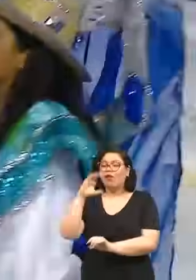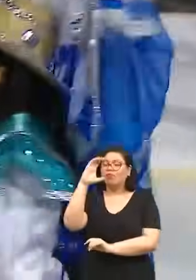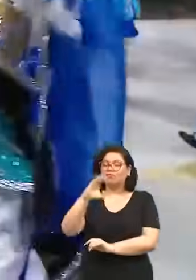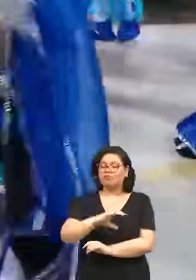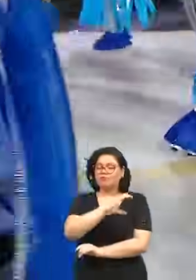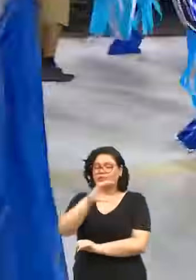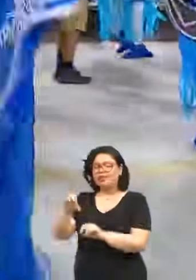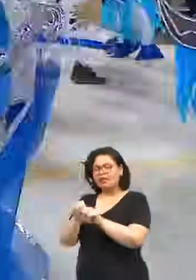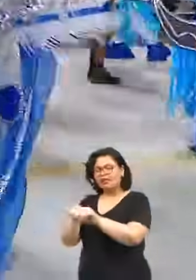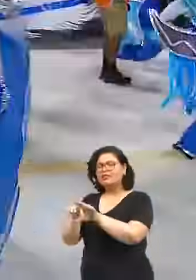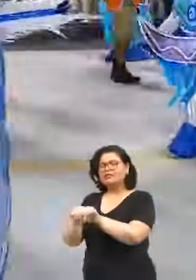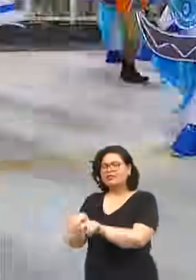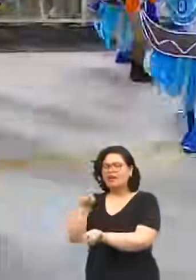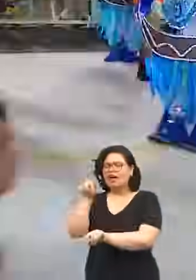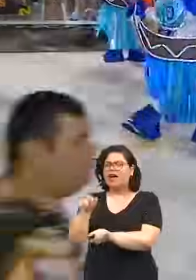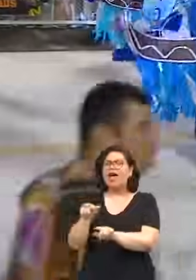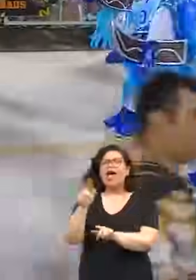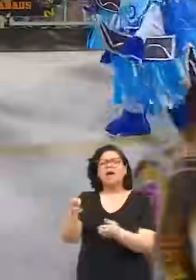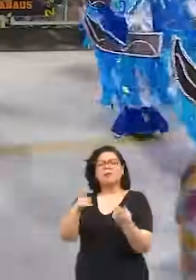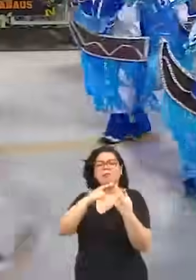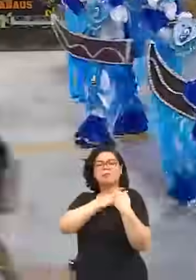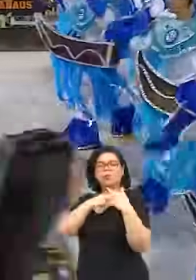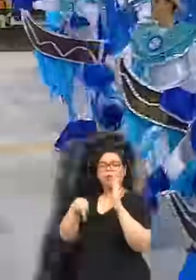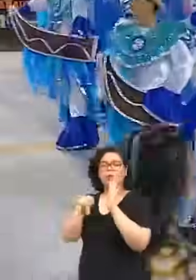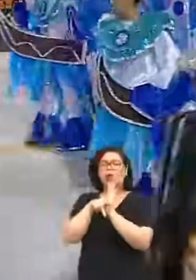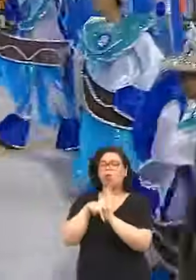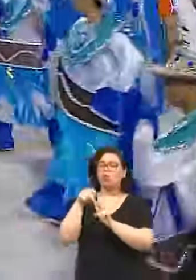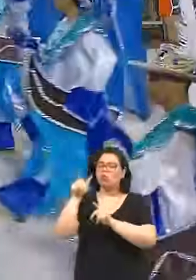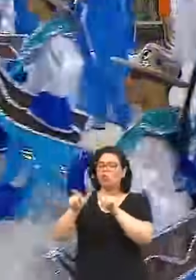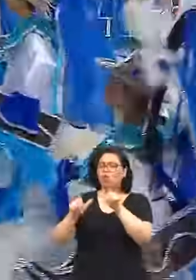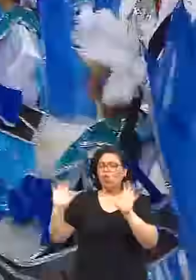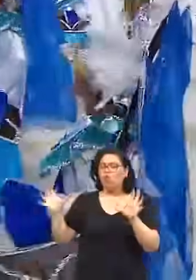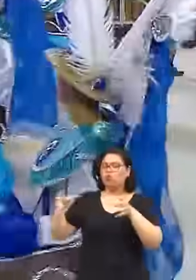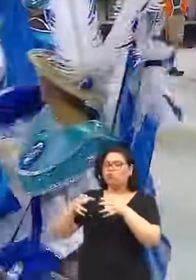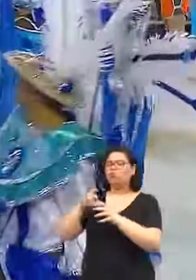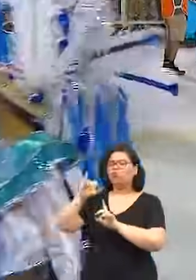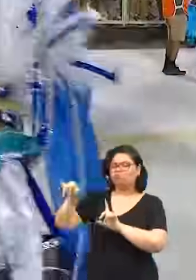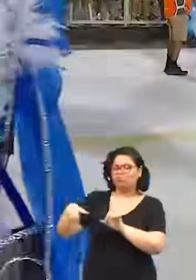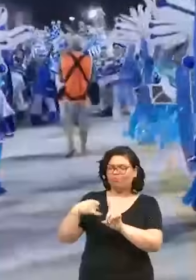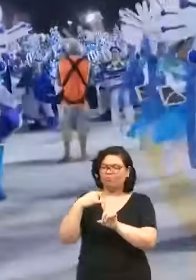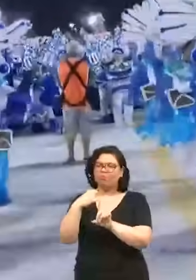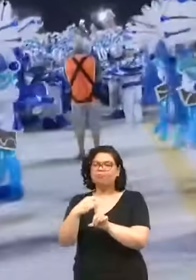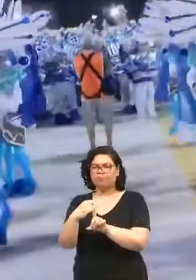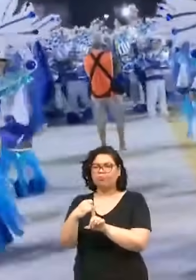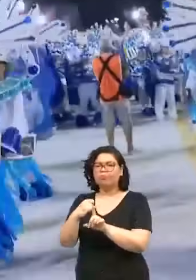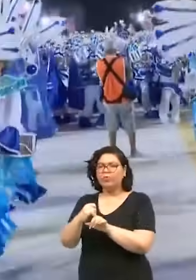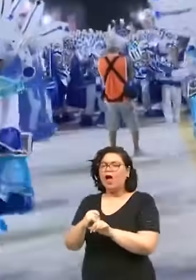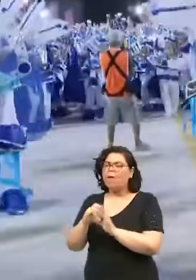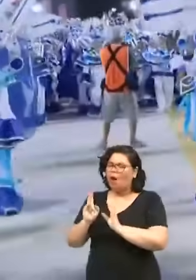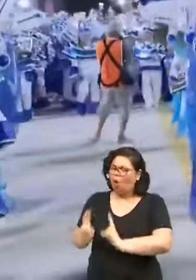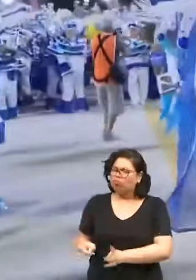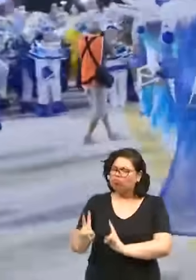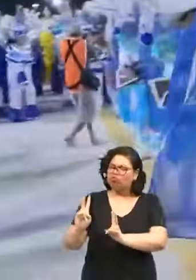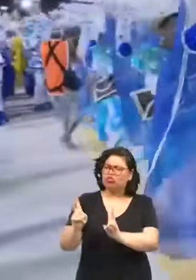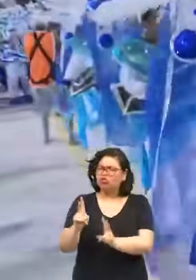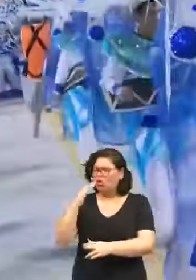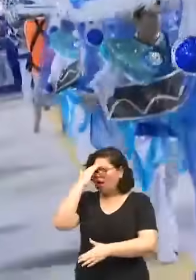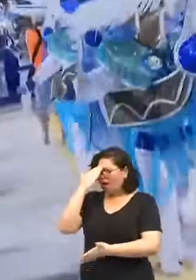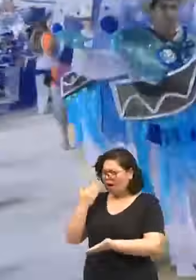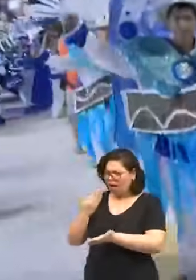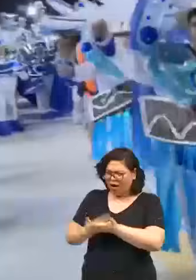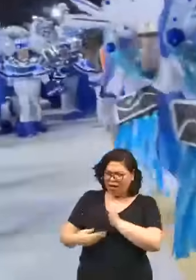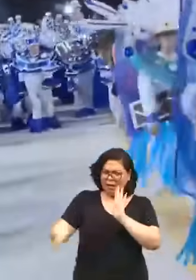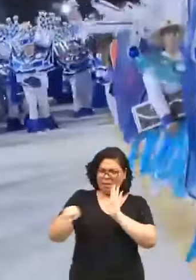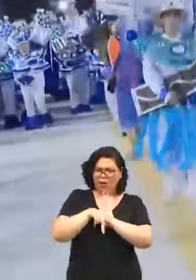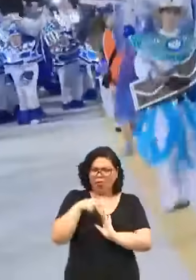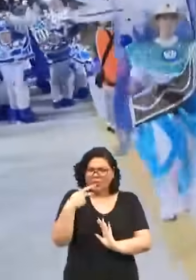do jesuíta foi a missão. Prevaleceu, prevaleceu. Prevaleceu a bênção do nativo nesse chão. É agora, é